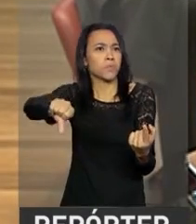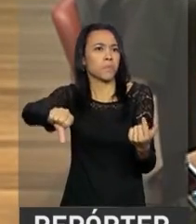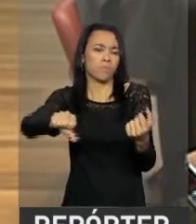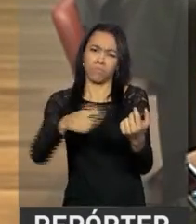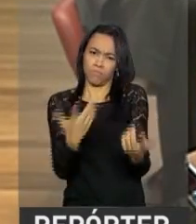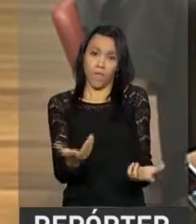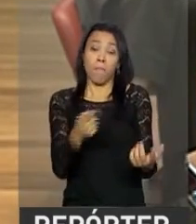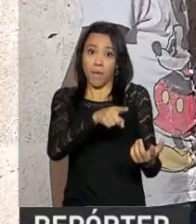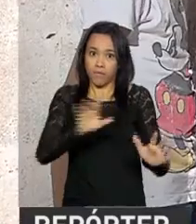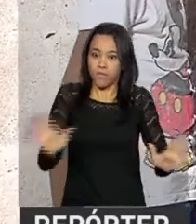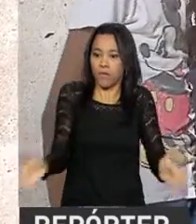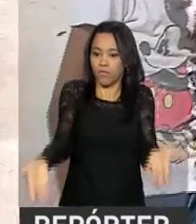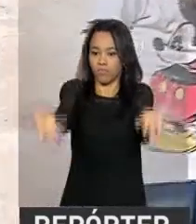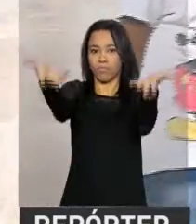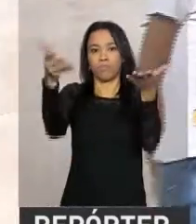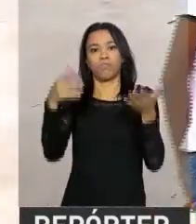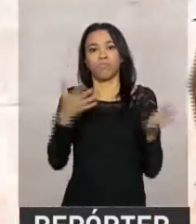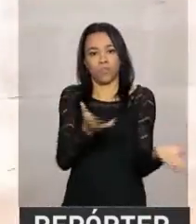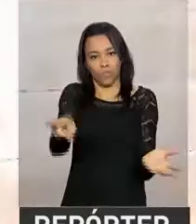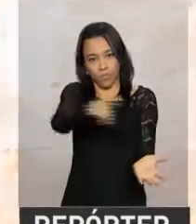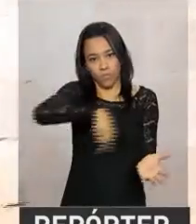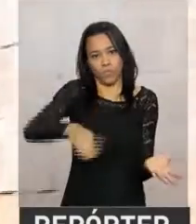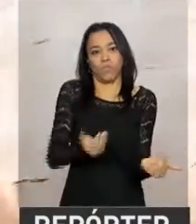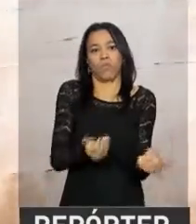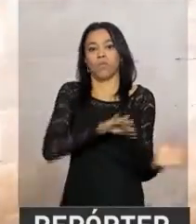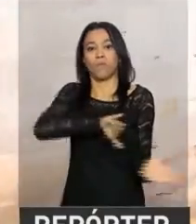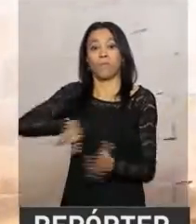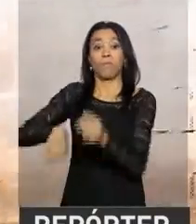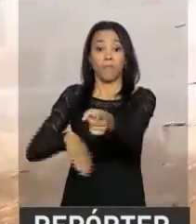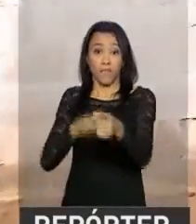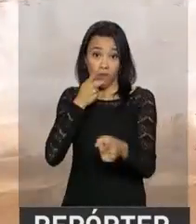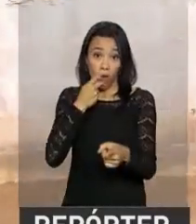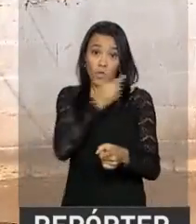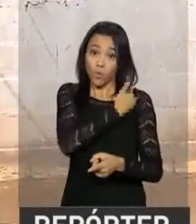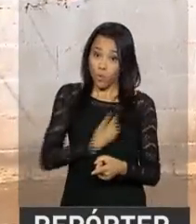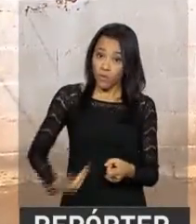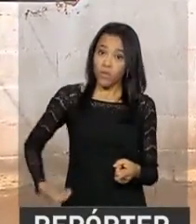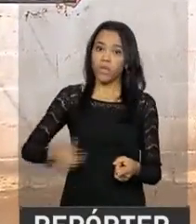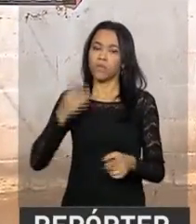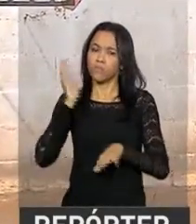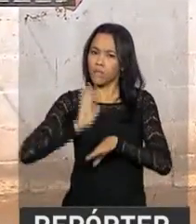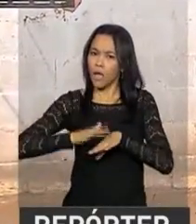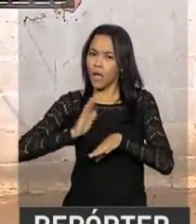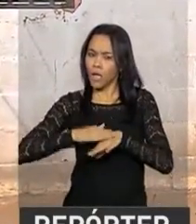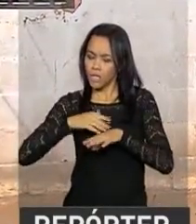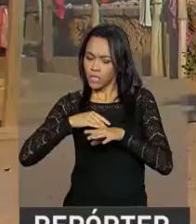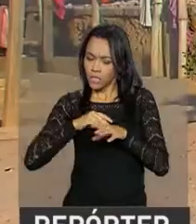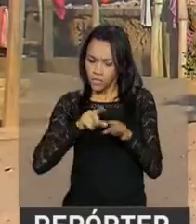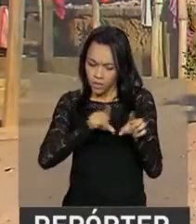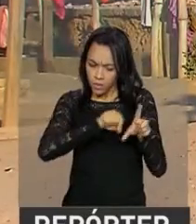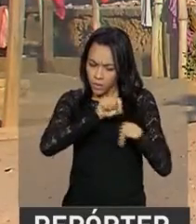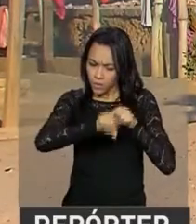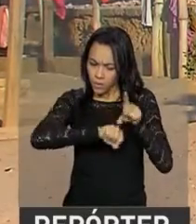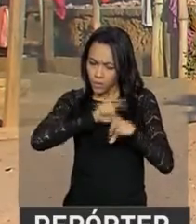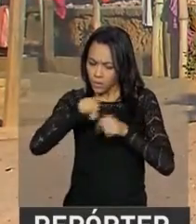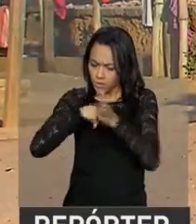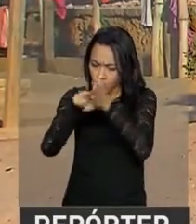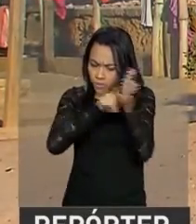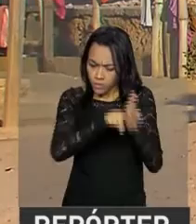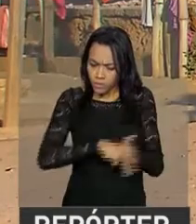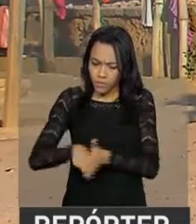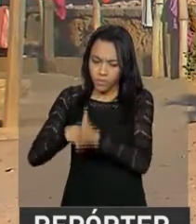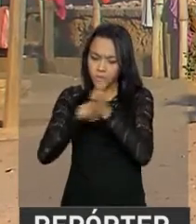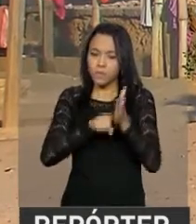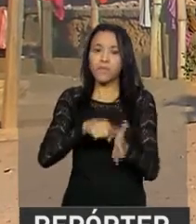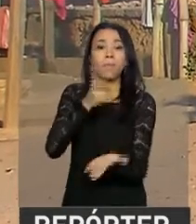gigantesco para os outros o ministro também informou que o governo está fazendo uma operação pente fino no bolsa família para garantir que